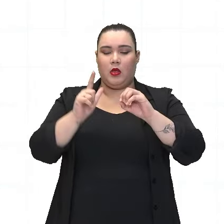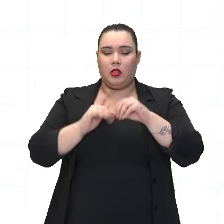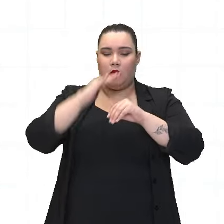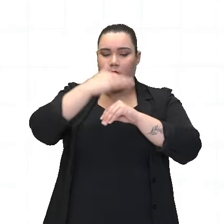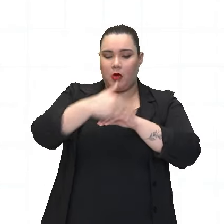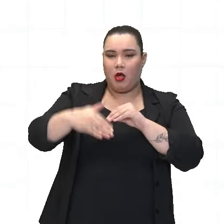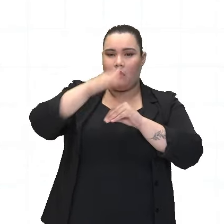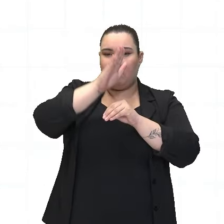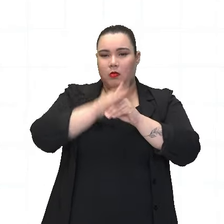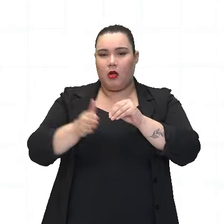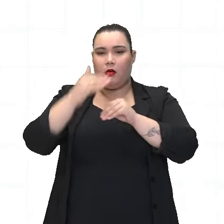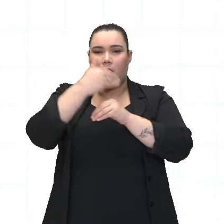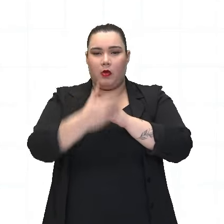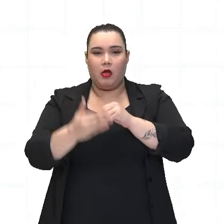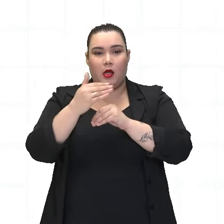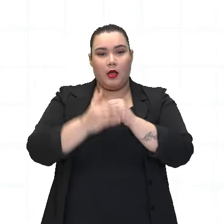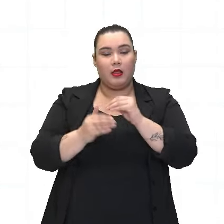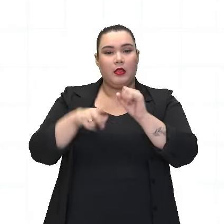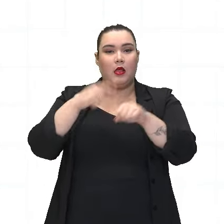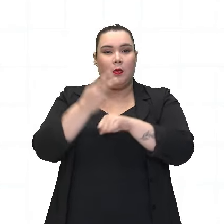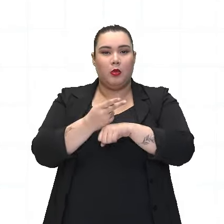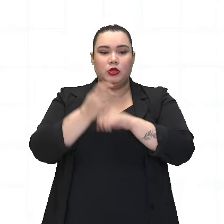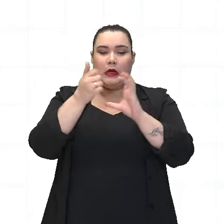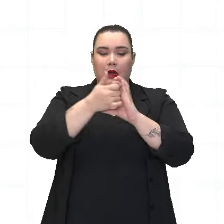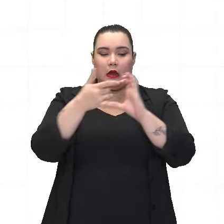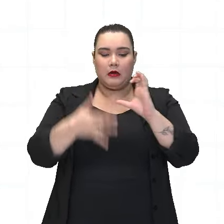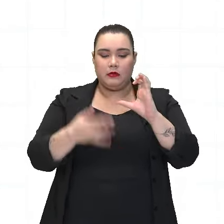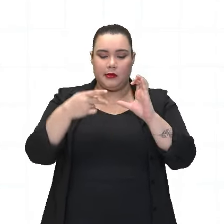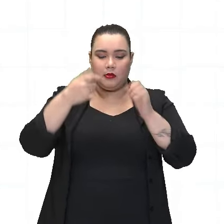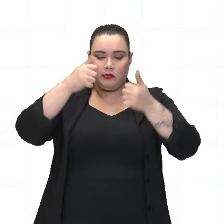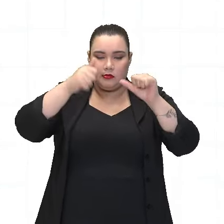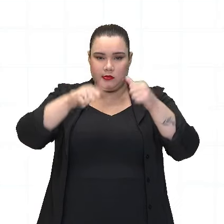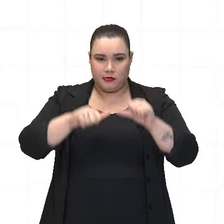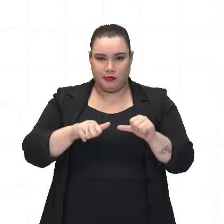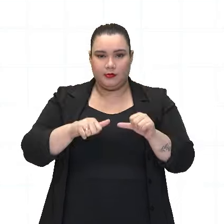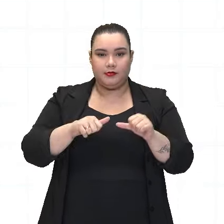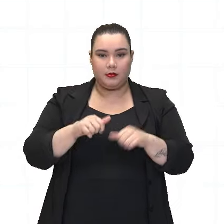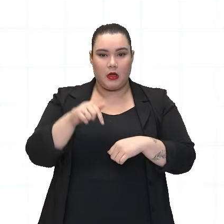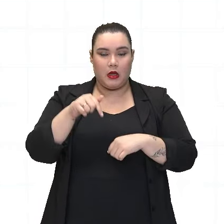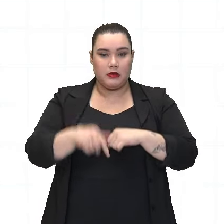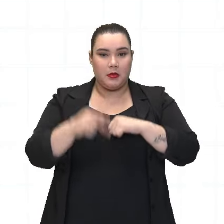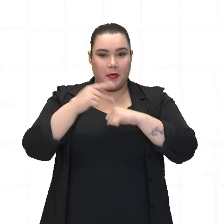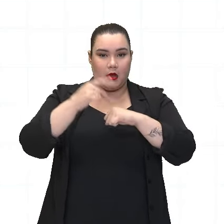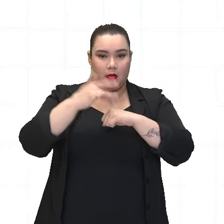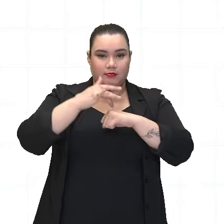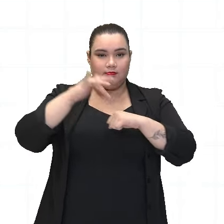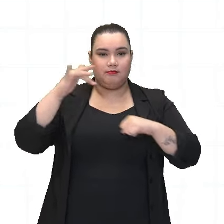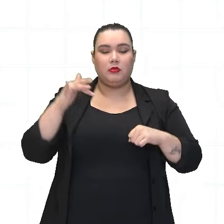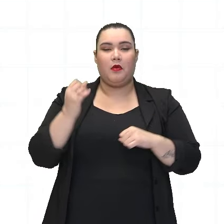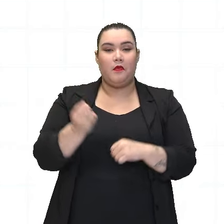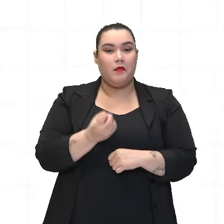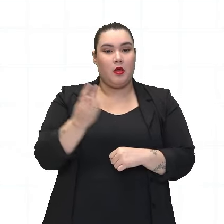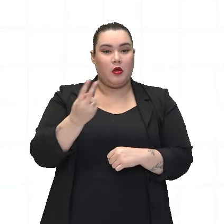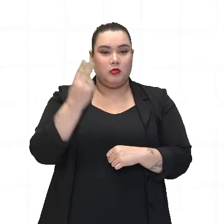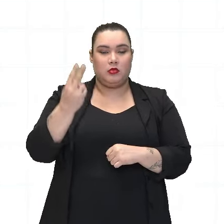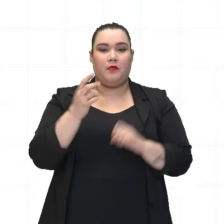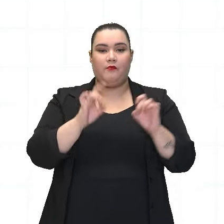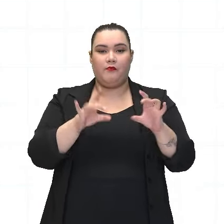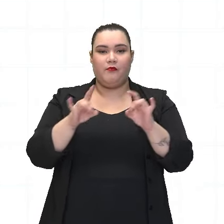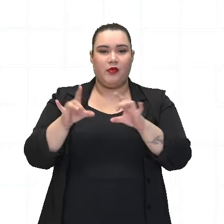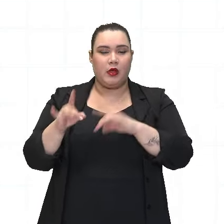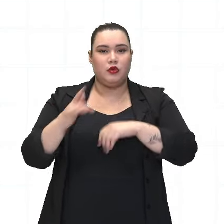lapidação e avaliação de suas características. O diamante é a pedra mais valorizada no comércio de